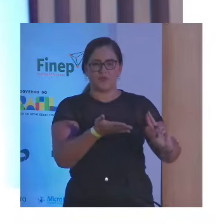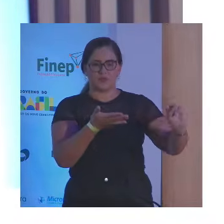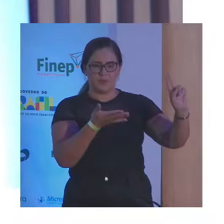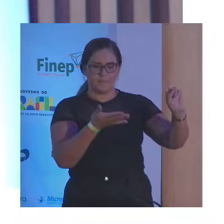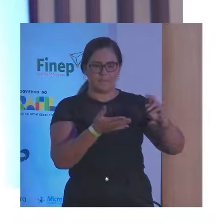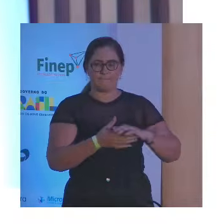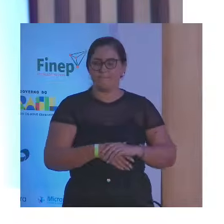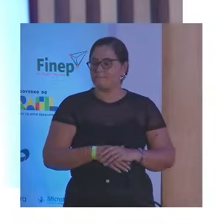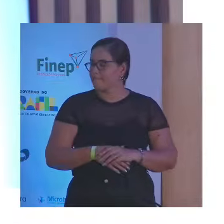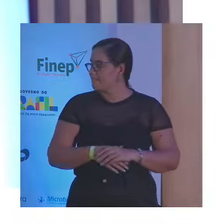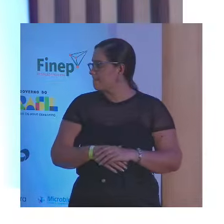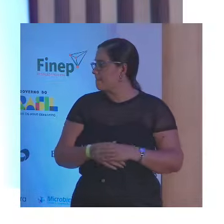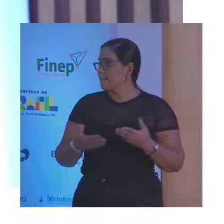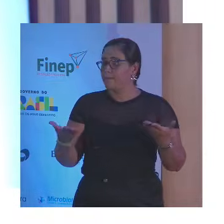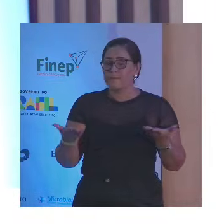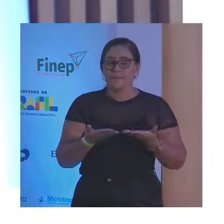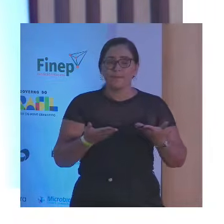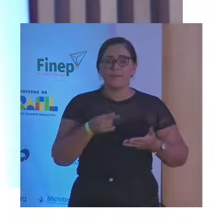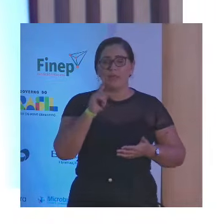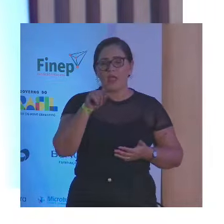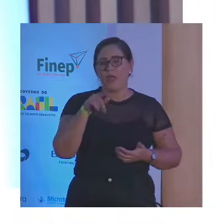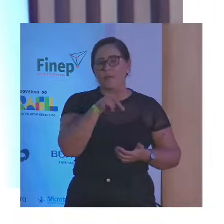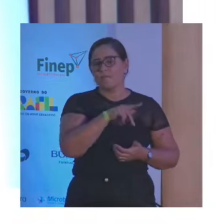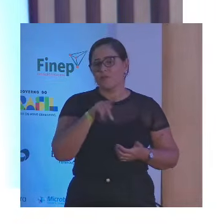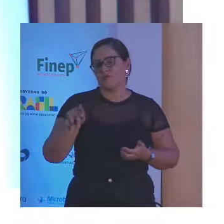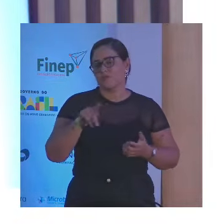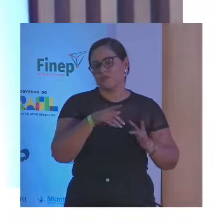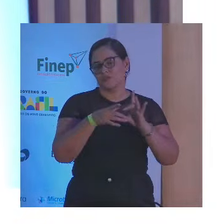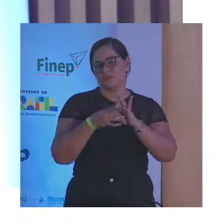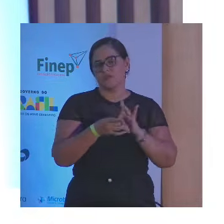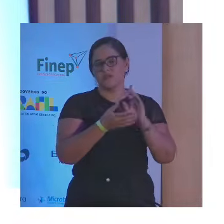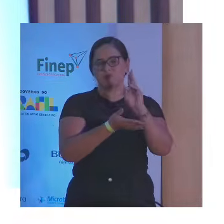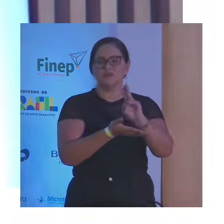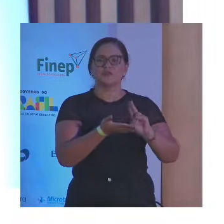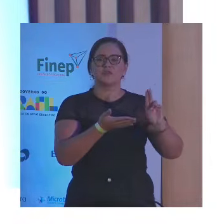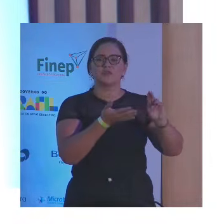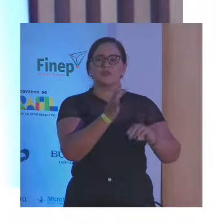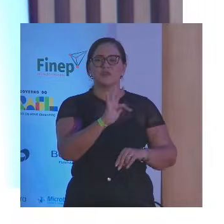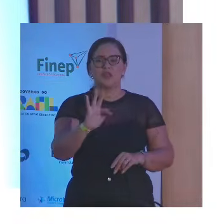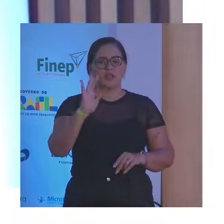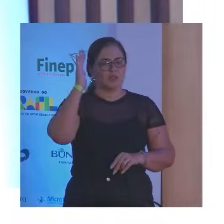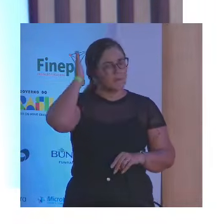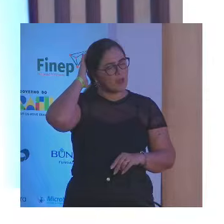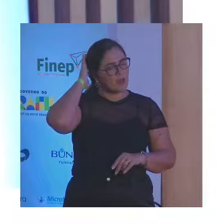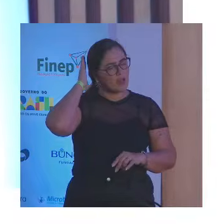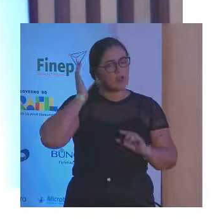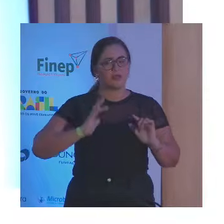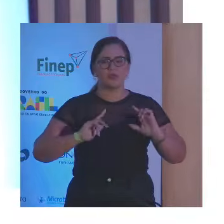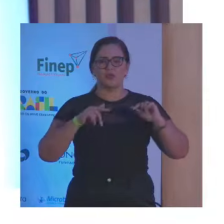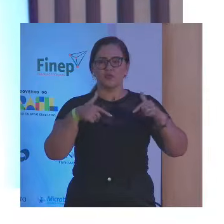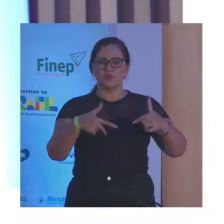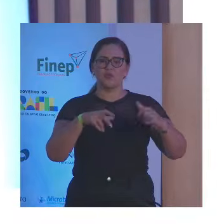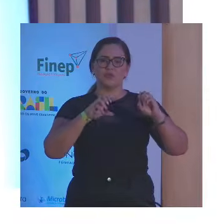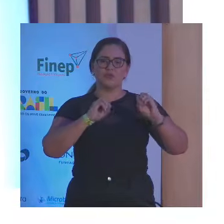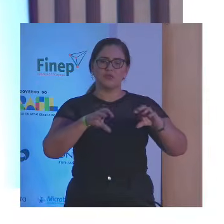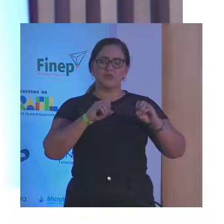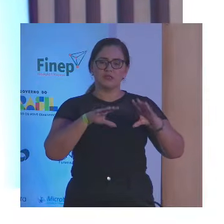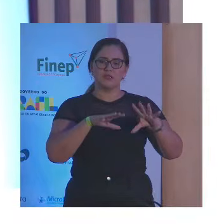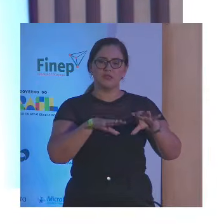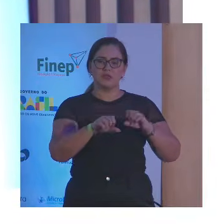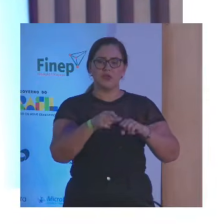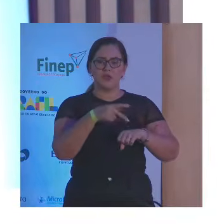de Washington. Atualmente é professor associado da Universidade Federal do Pará, onde atua no ensino de